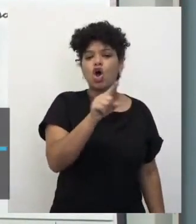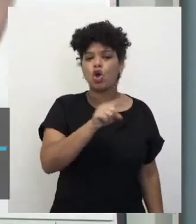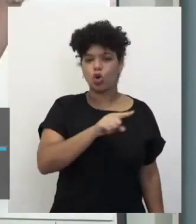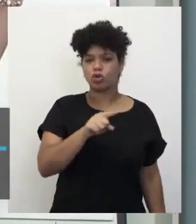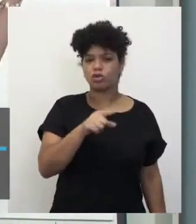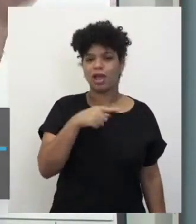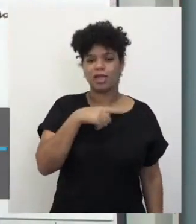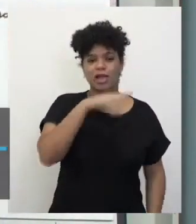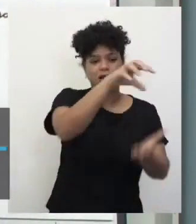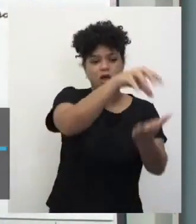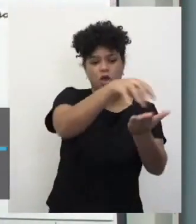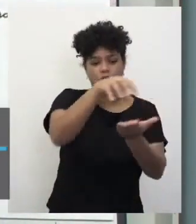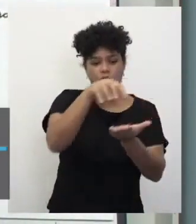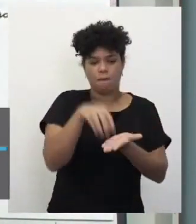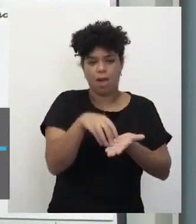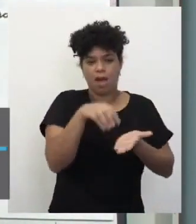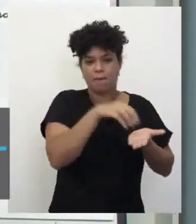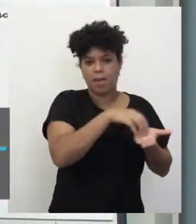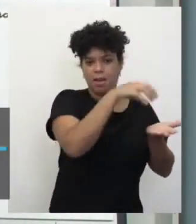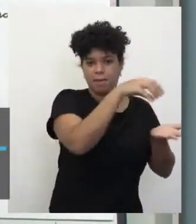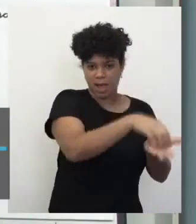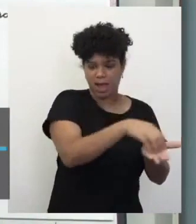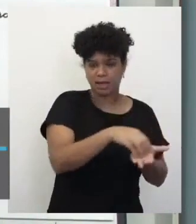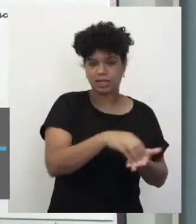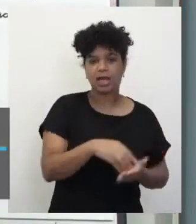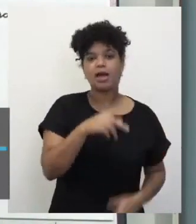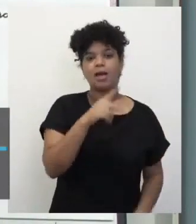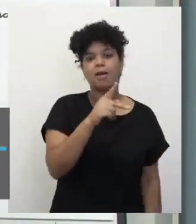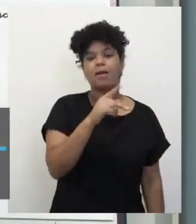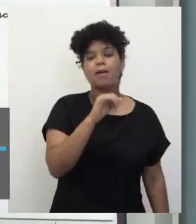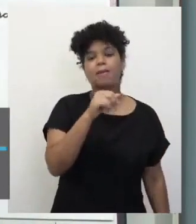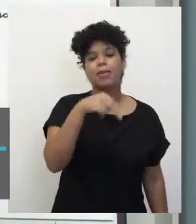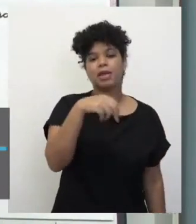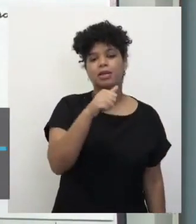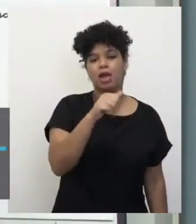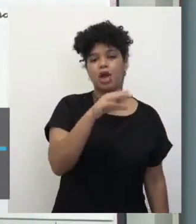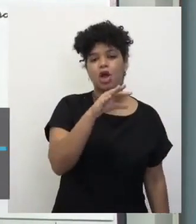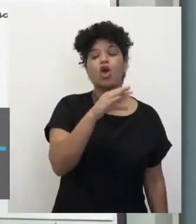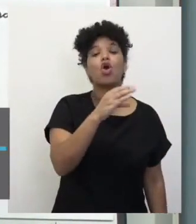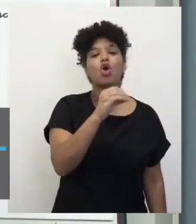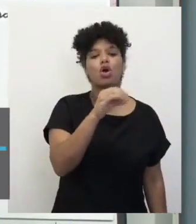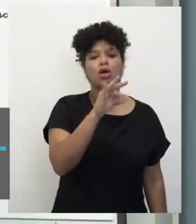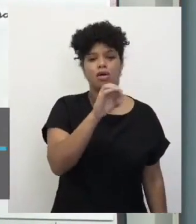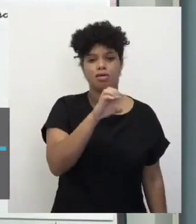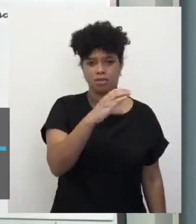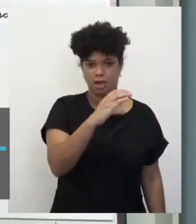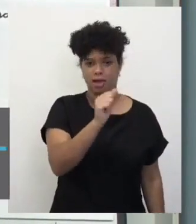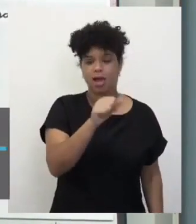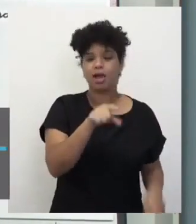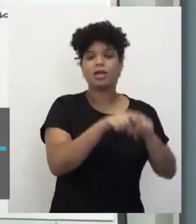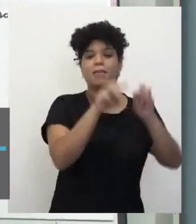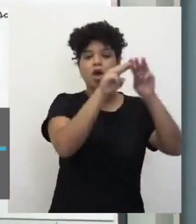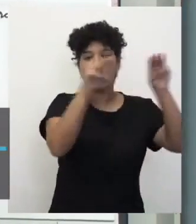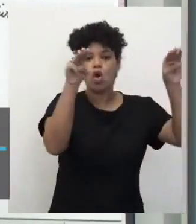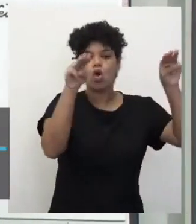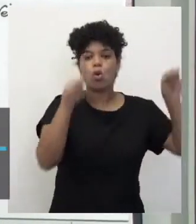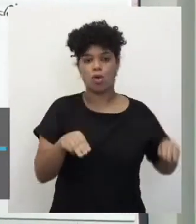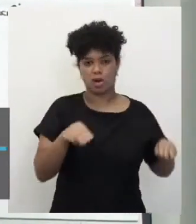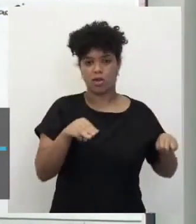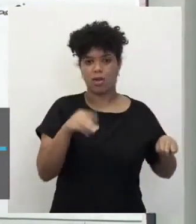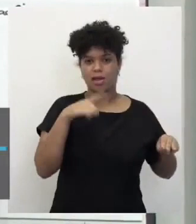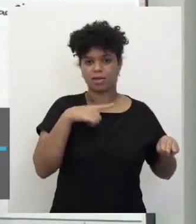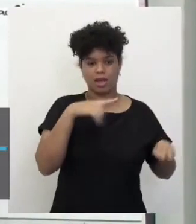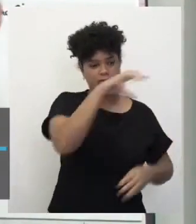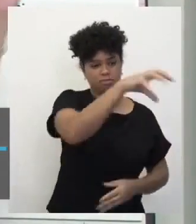da Pinacoteca, o prédio da Sala São Paulo e o prédio do Museu da Língua Portuguesa, né? E mais o prédio do Memorial da Resistência.